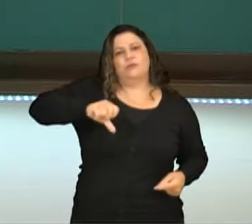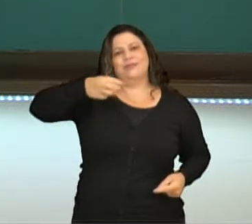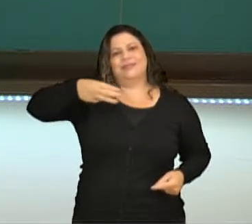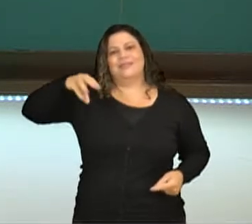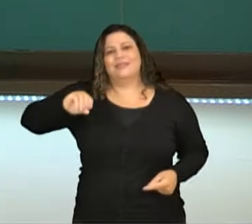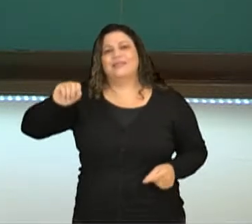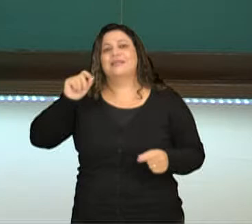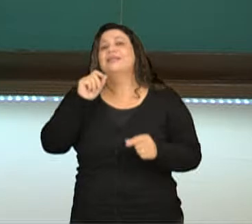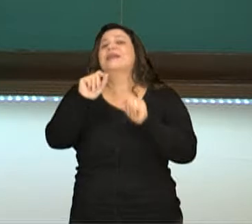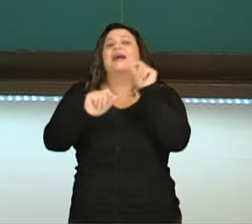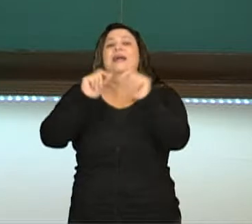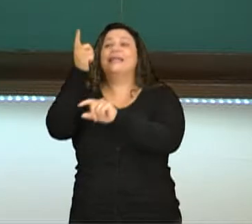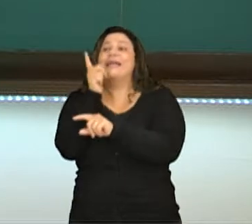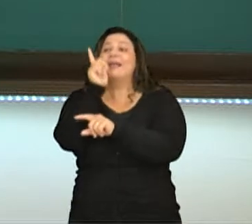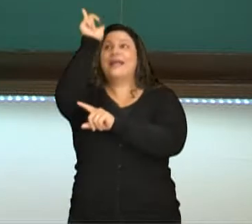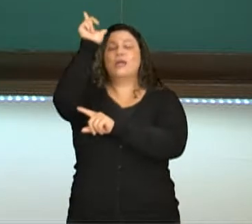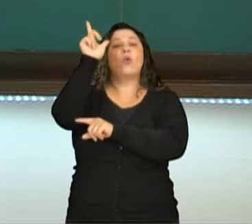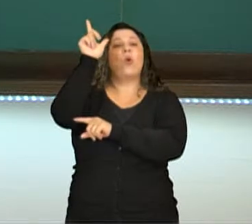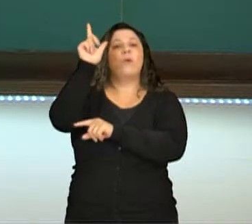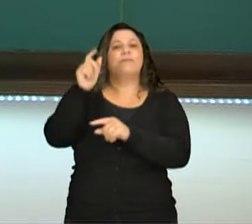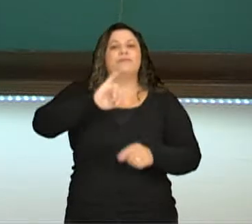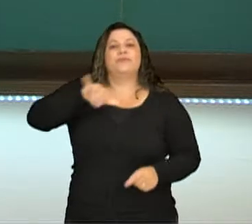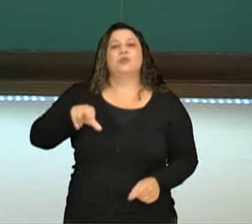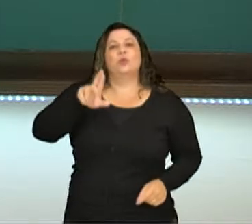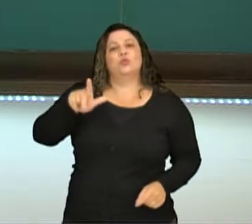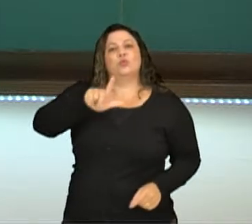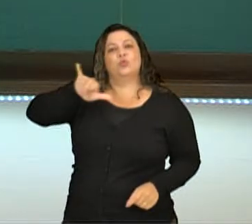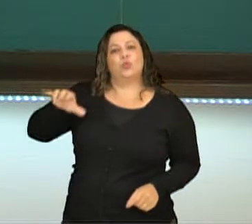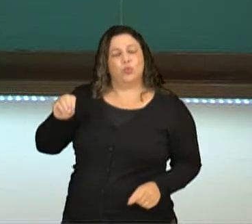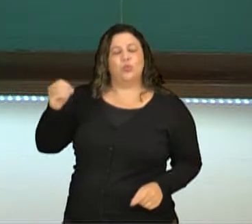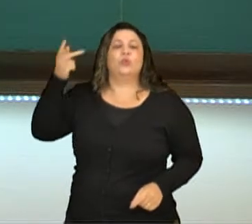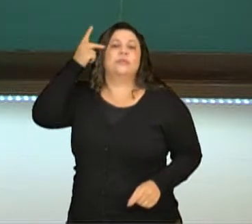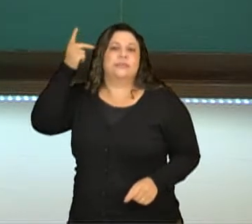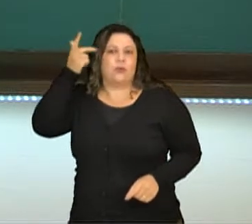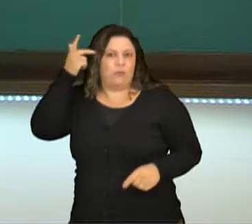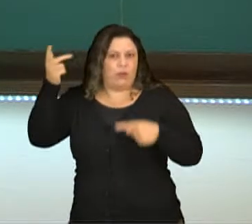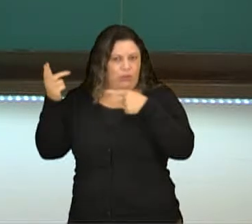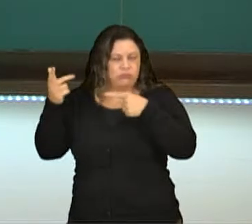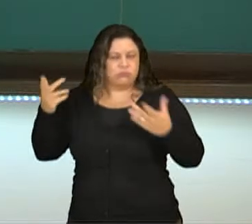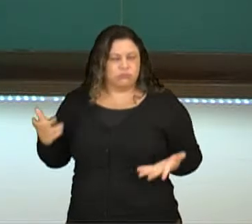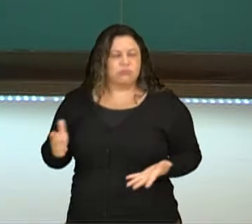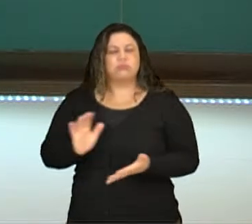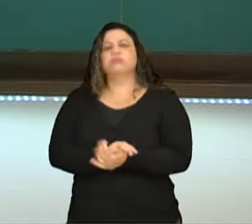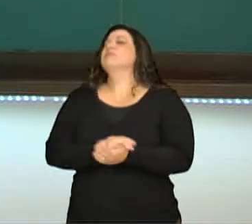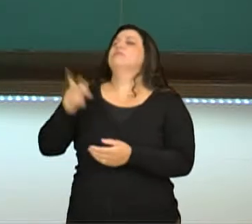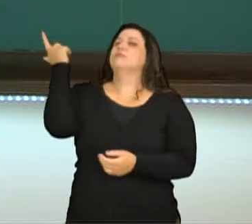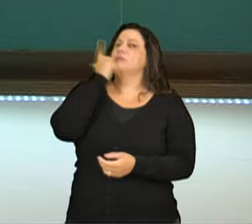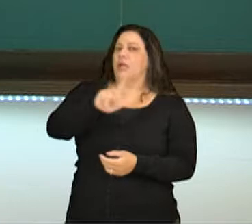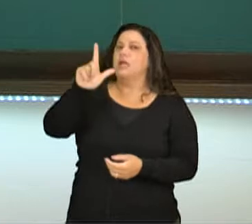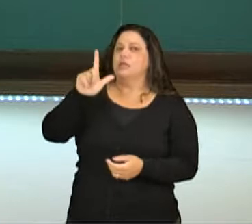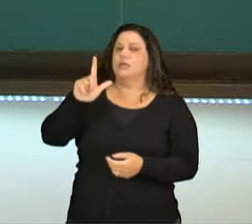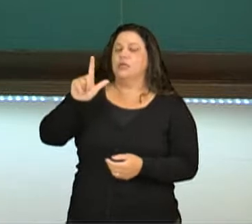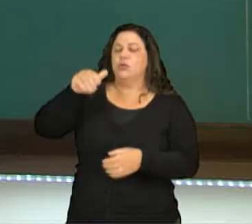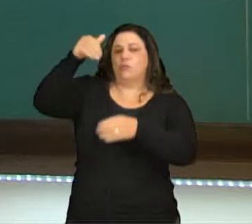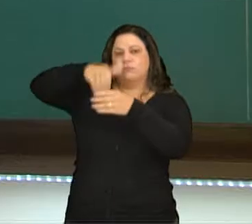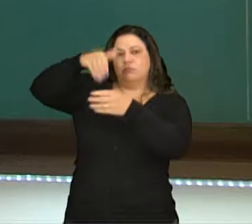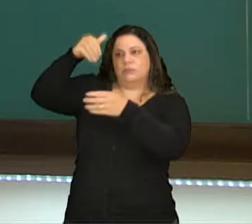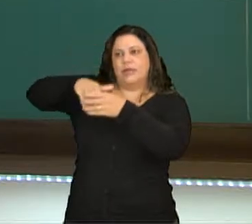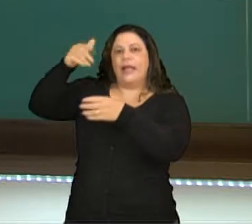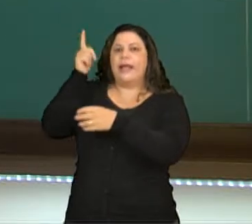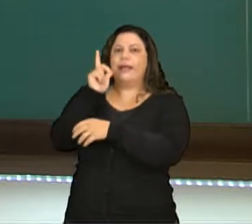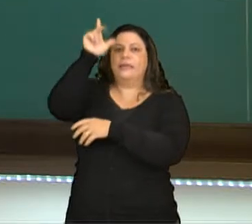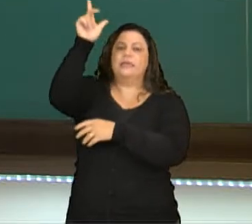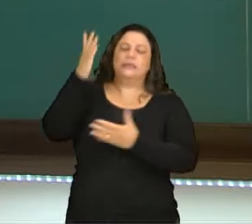venceu? Júlio Prestes, o candidato governista, venceu a eleição.